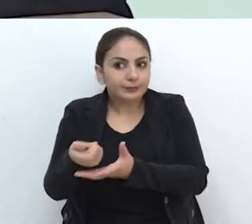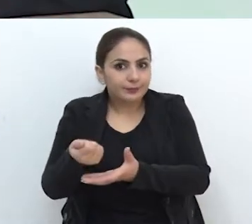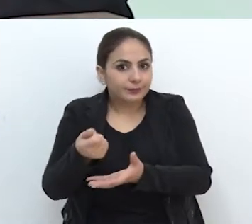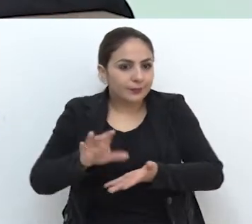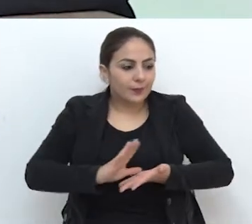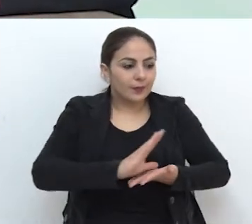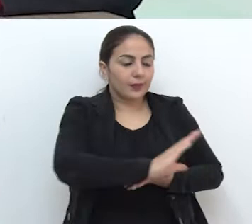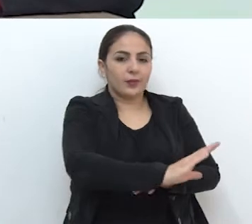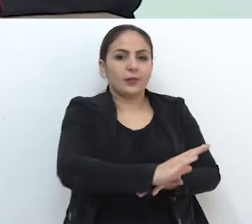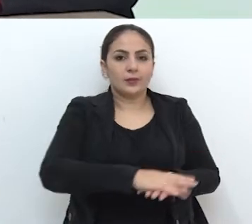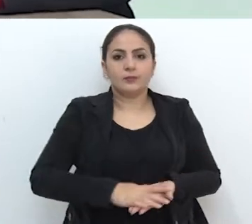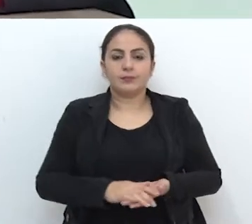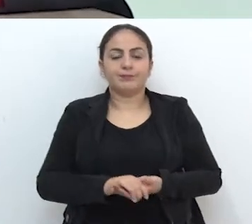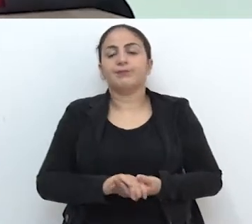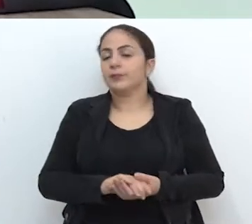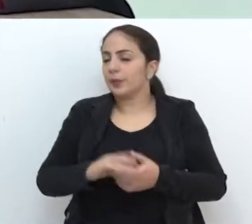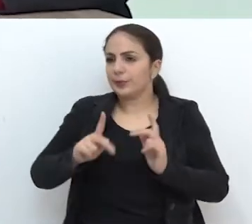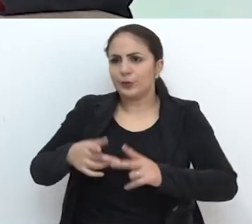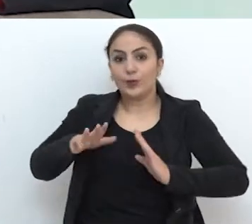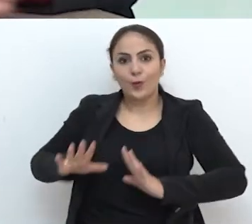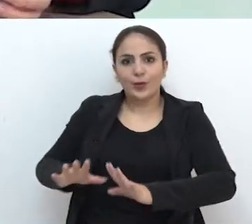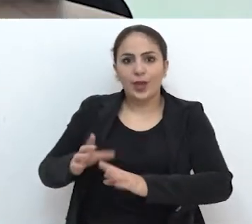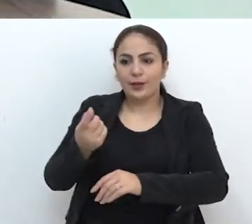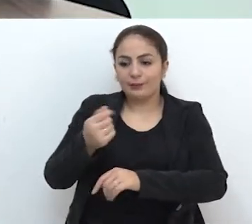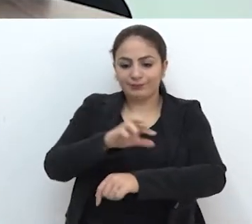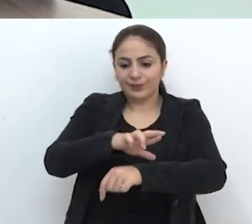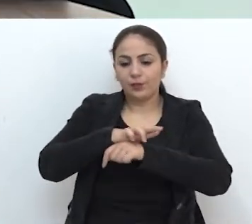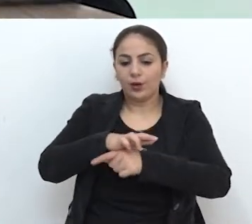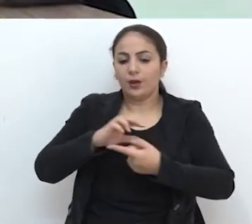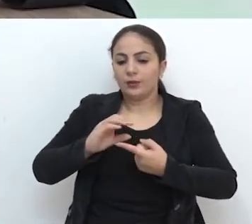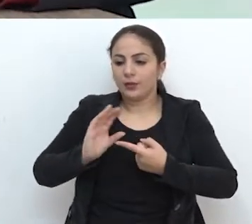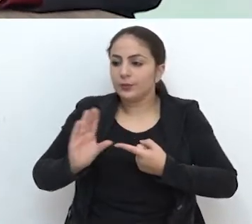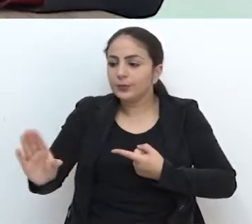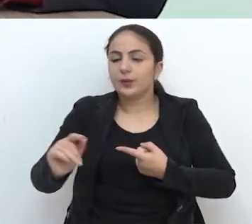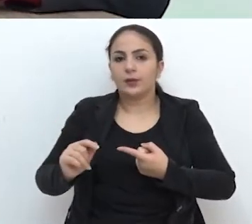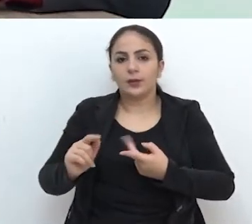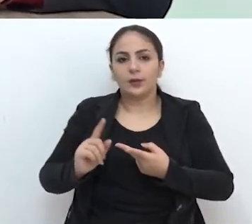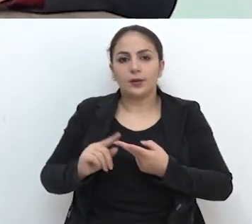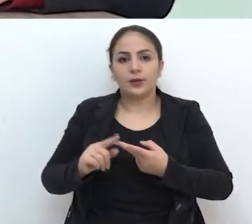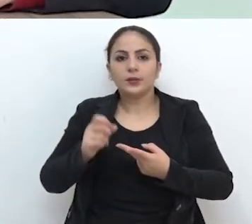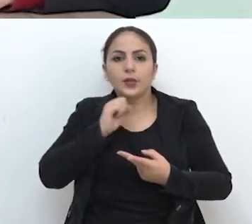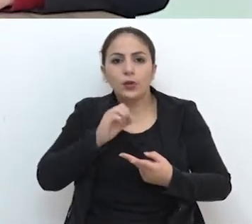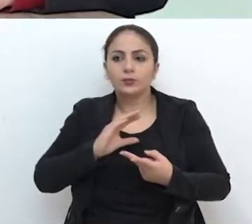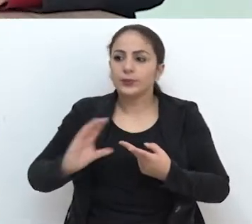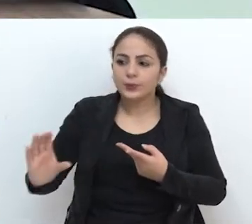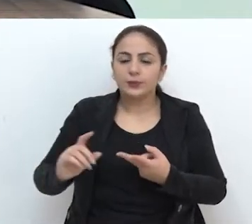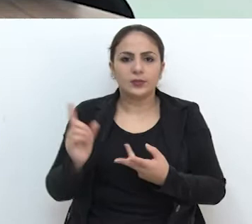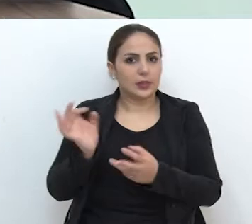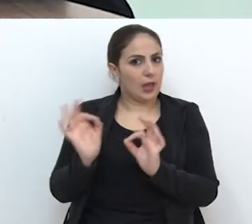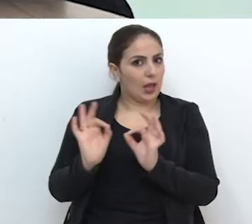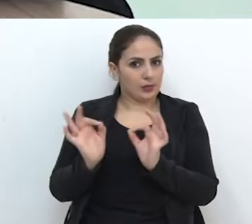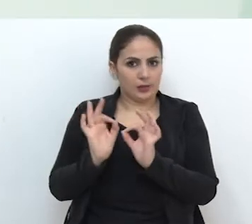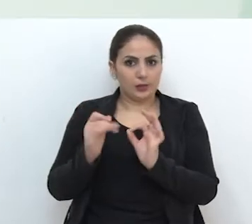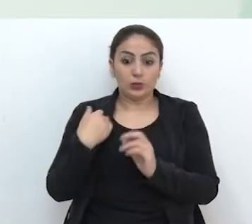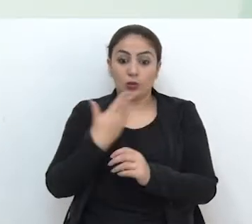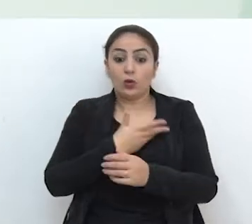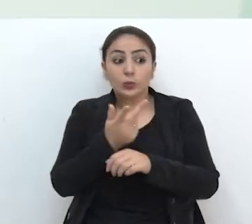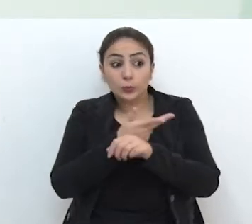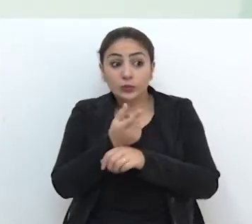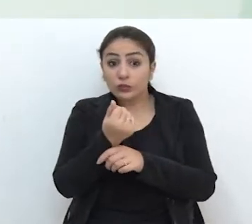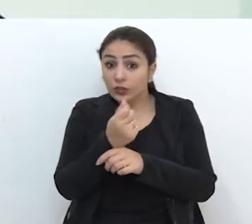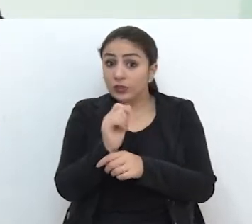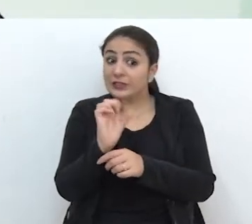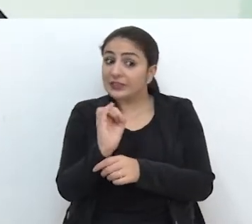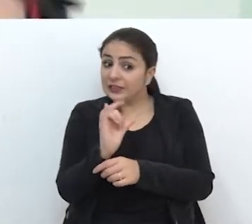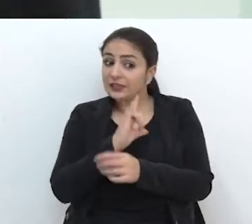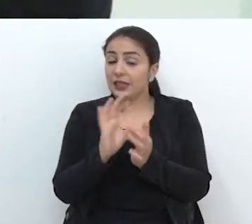dos Ninguém quer tirar animais. Da segurança para investir, da educação para investir, dos idosos para investir para os animais. Nós vamos buscar as verbas